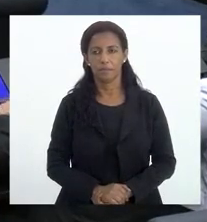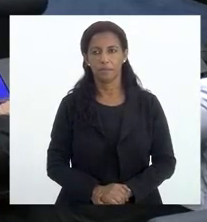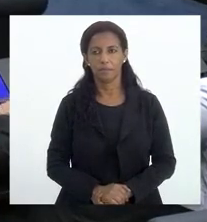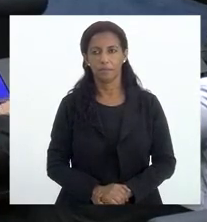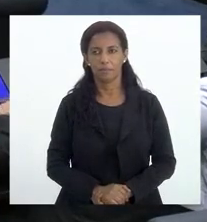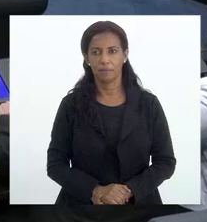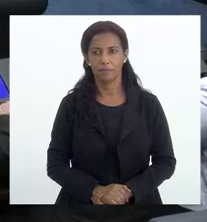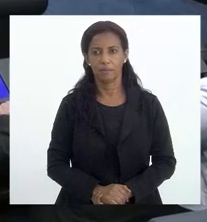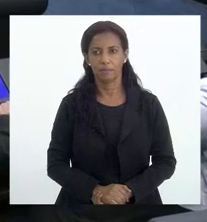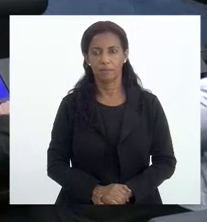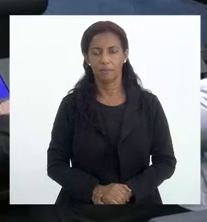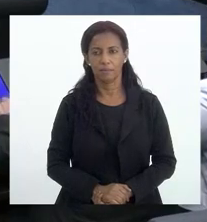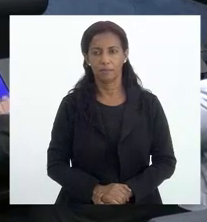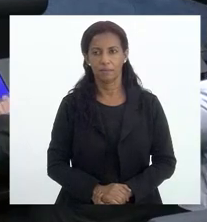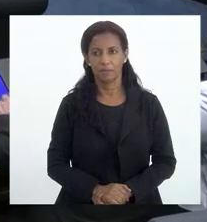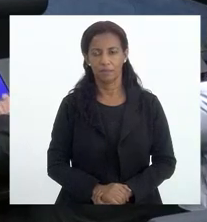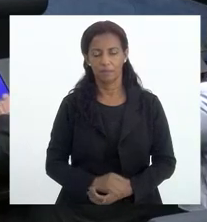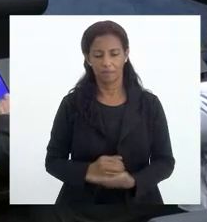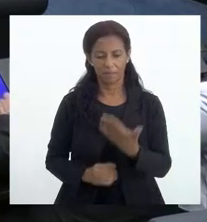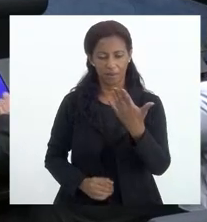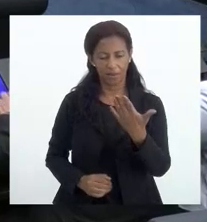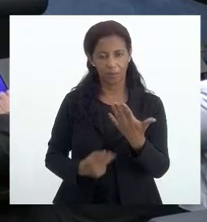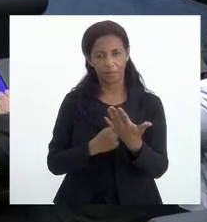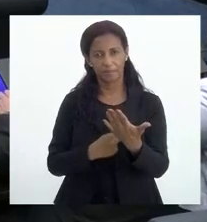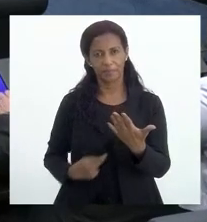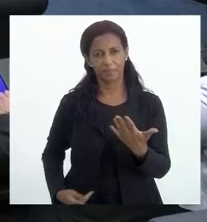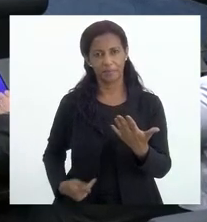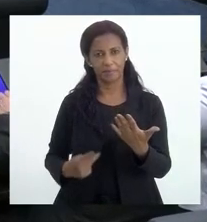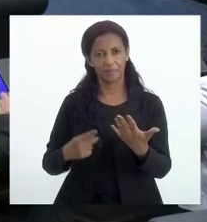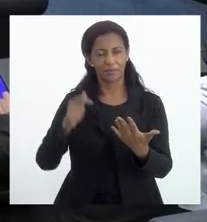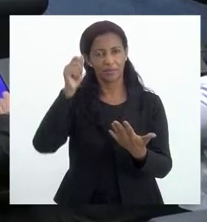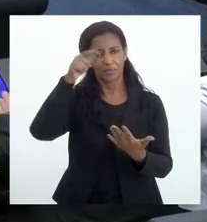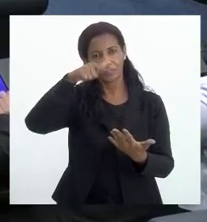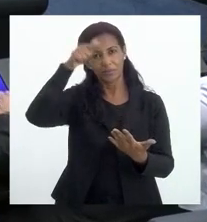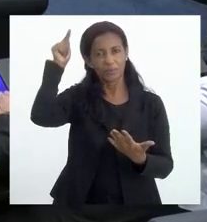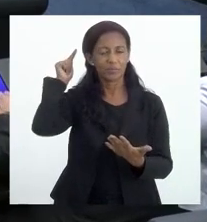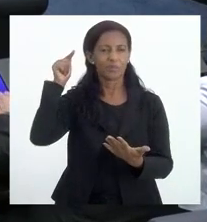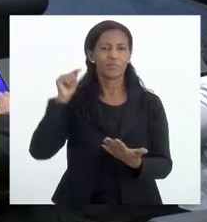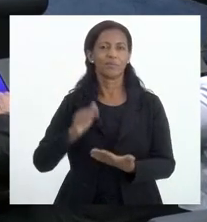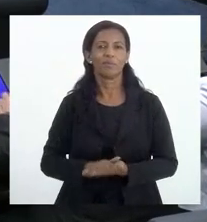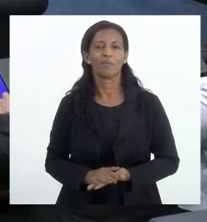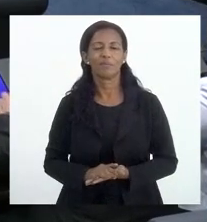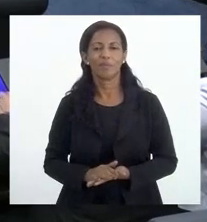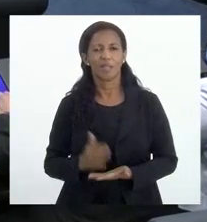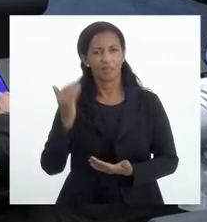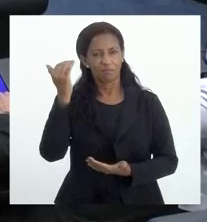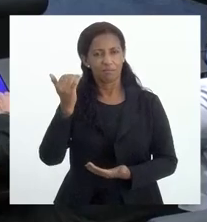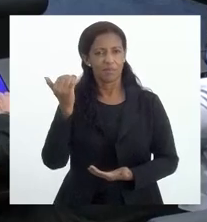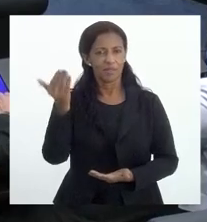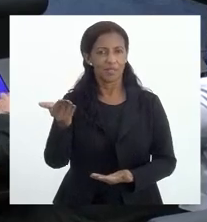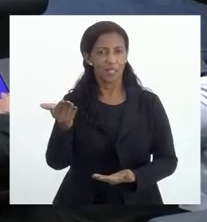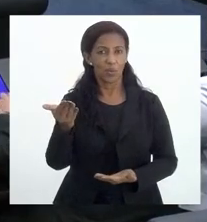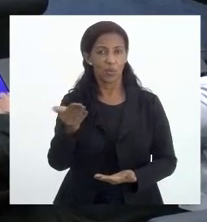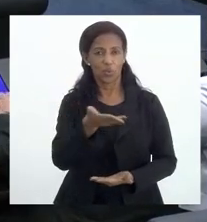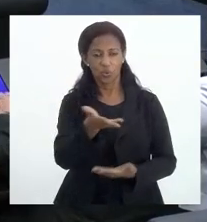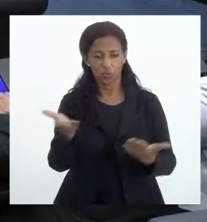Pronto. Excelentíssimo senhor deputado Luiz Paulo, excelentíssimos senhores e senhoras deputadas